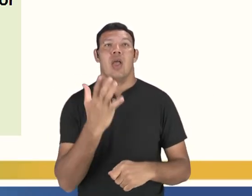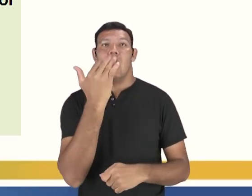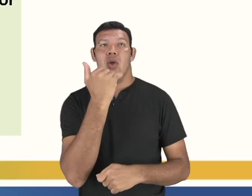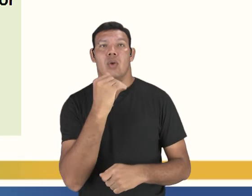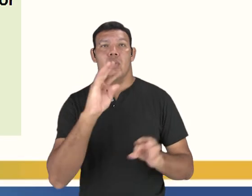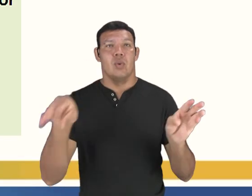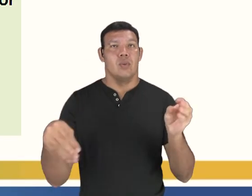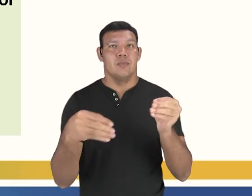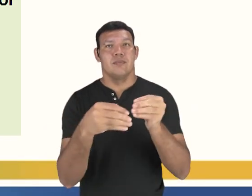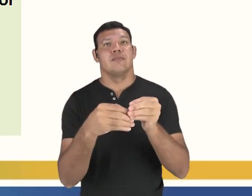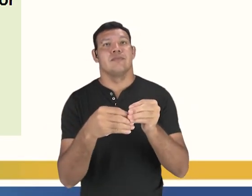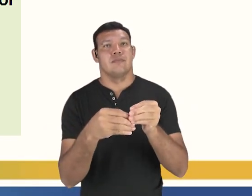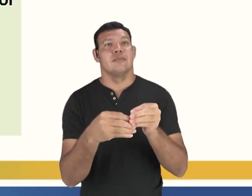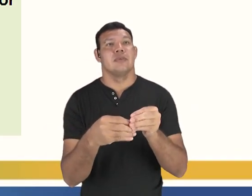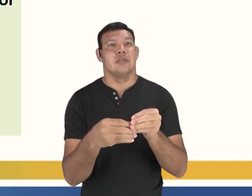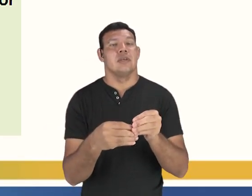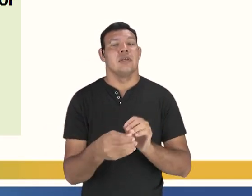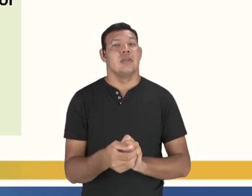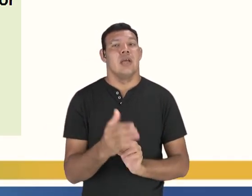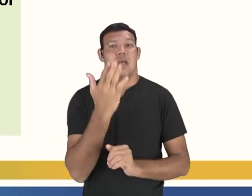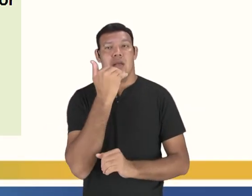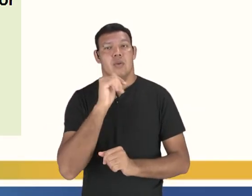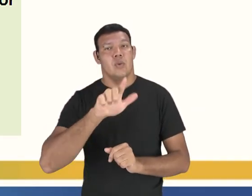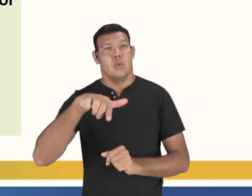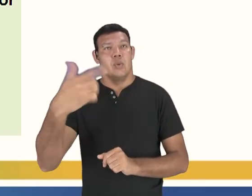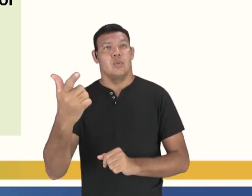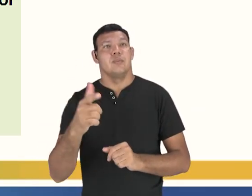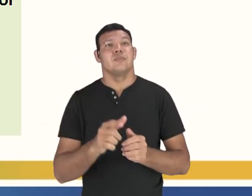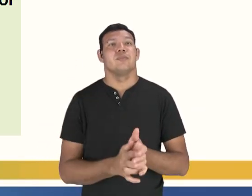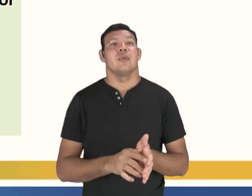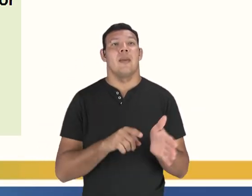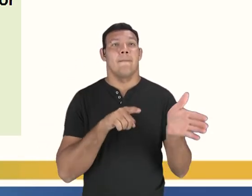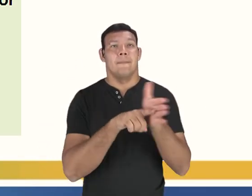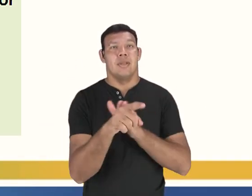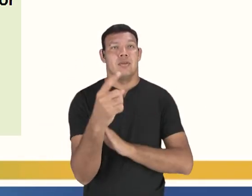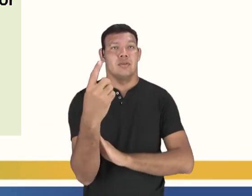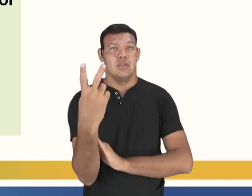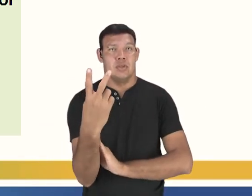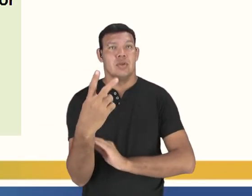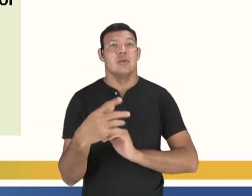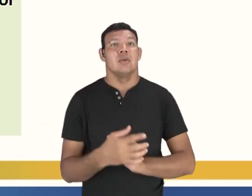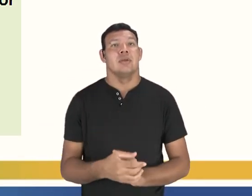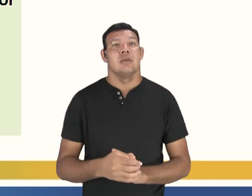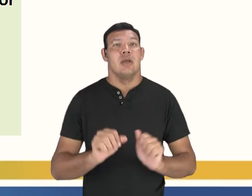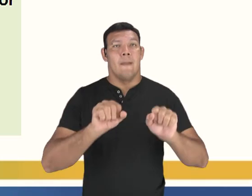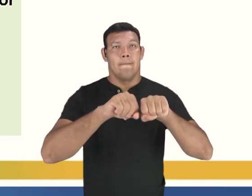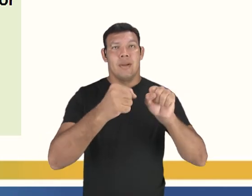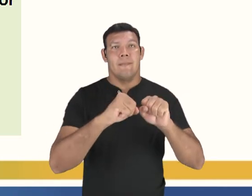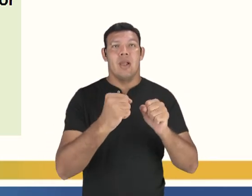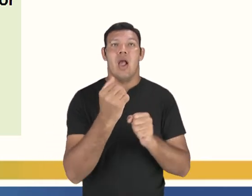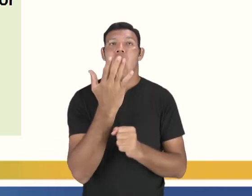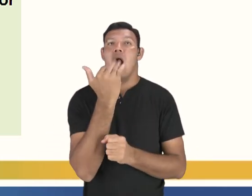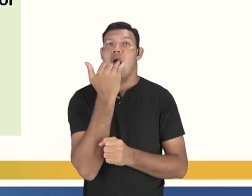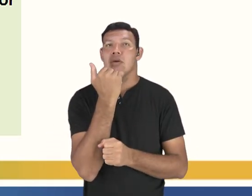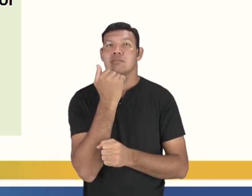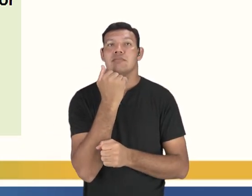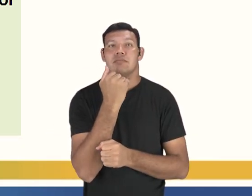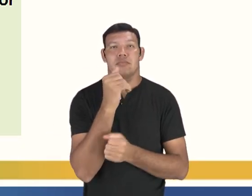2. Por que a quebra de alimentos, que já começa na boca, auxilia o processo de digestão?